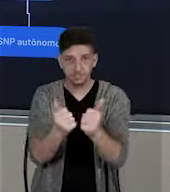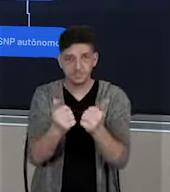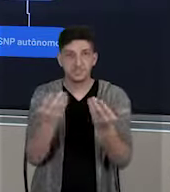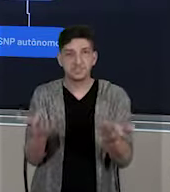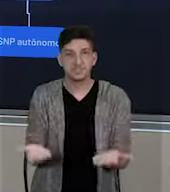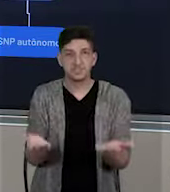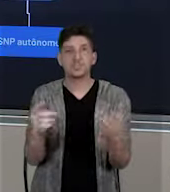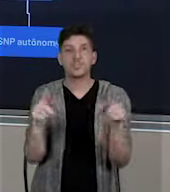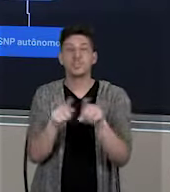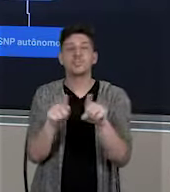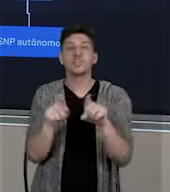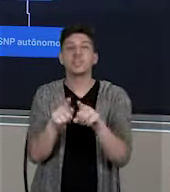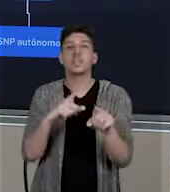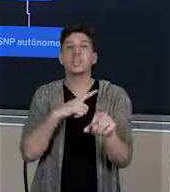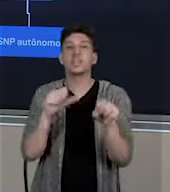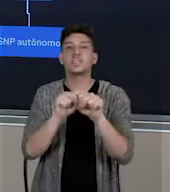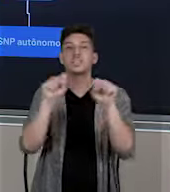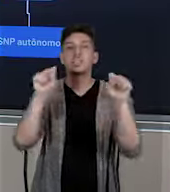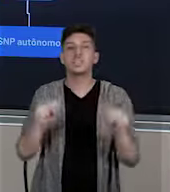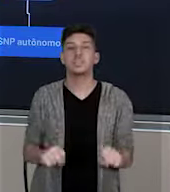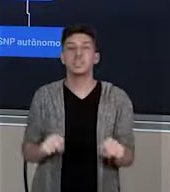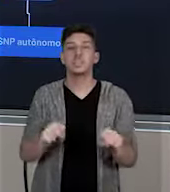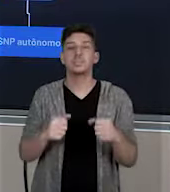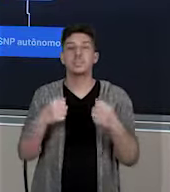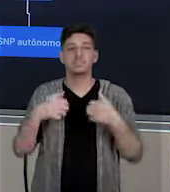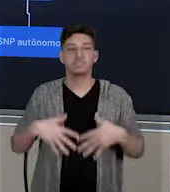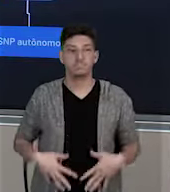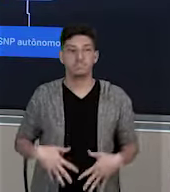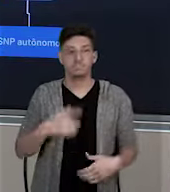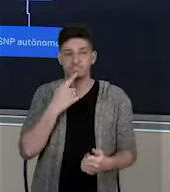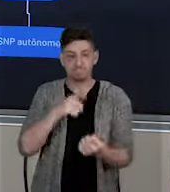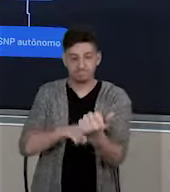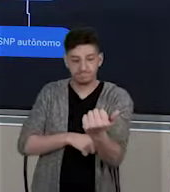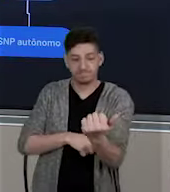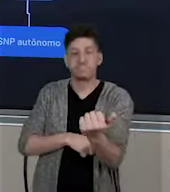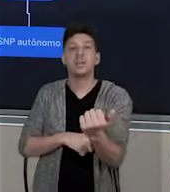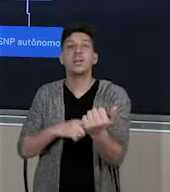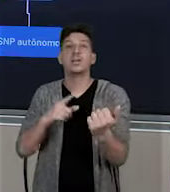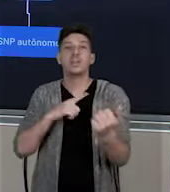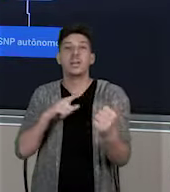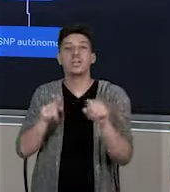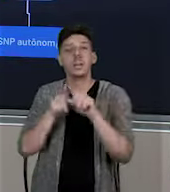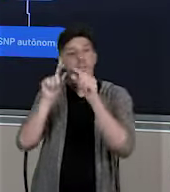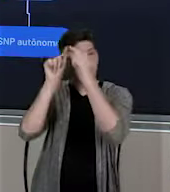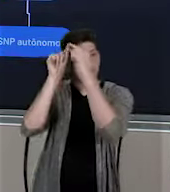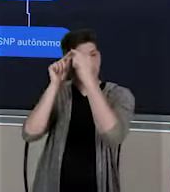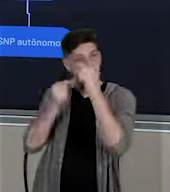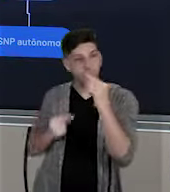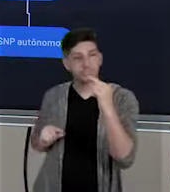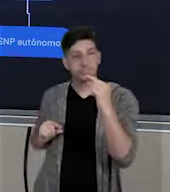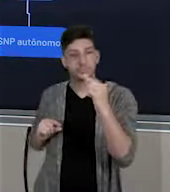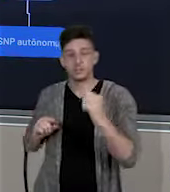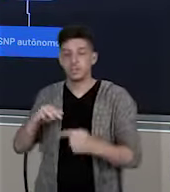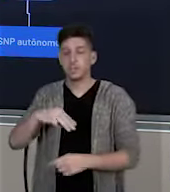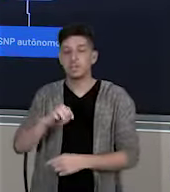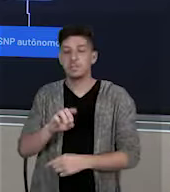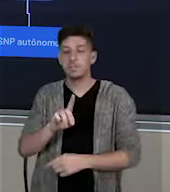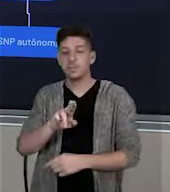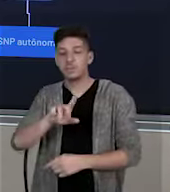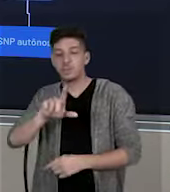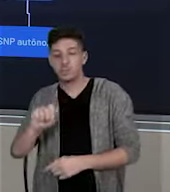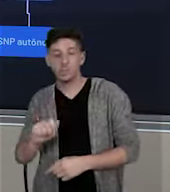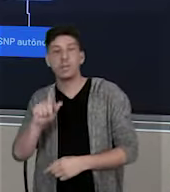a parte do sistema nervoso central que parte do crânio é a nossa medula. E aí a medula é também sistema